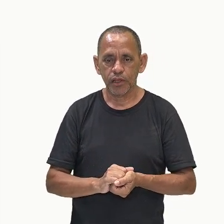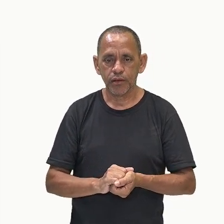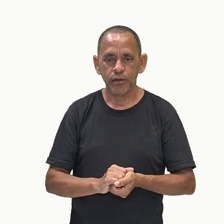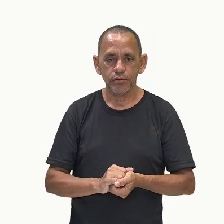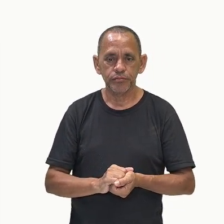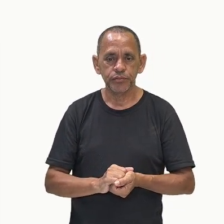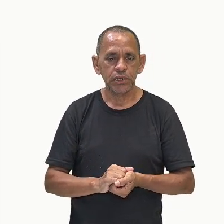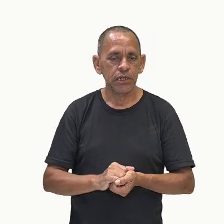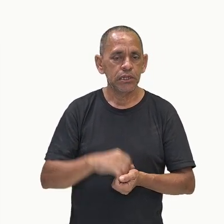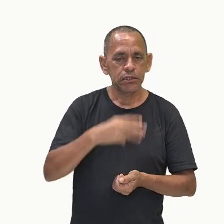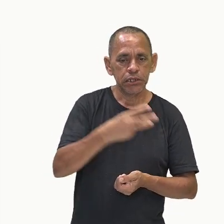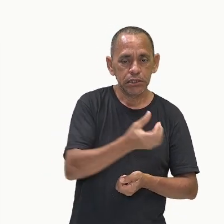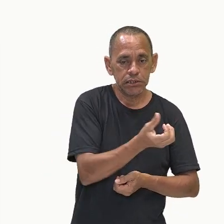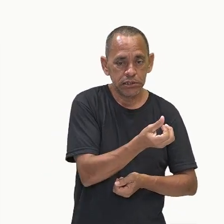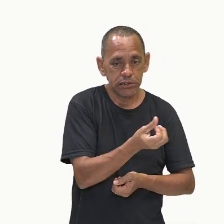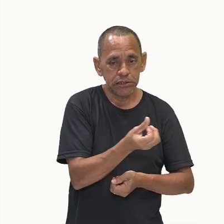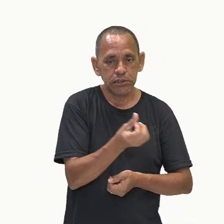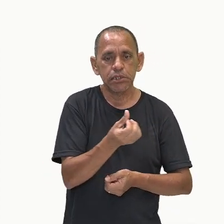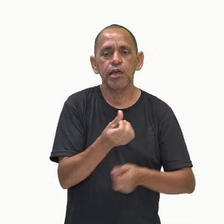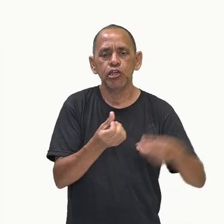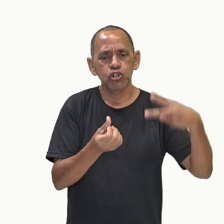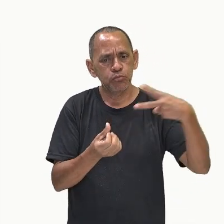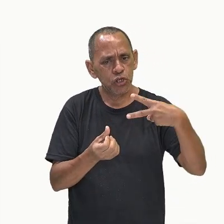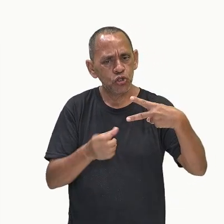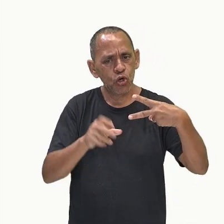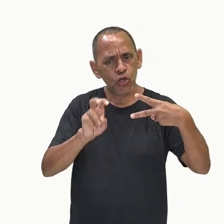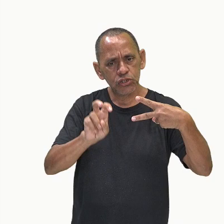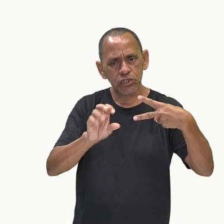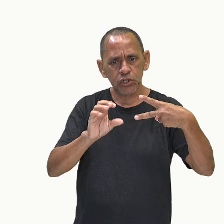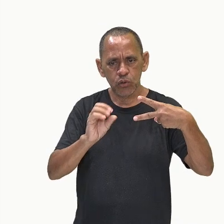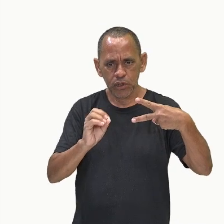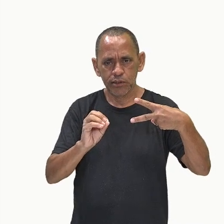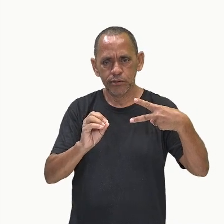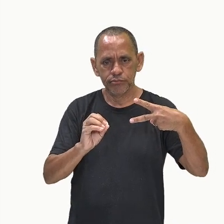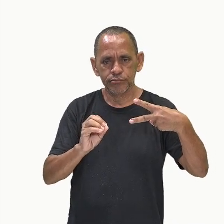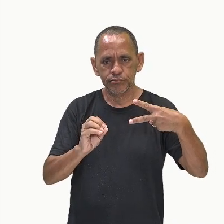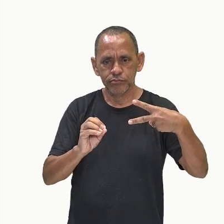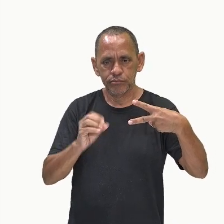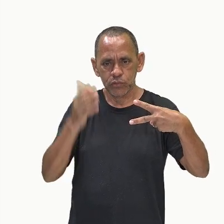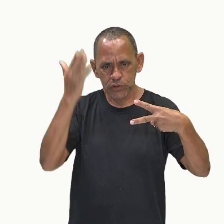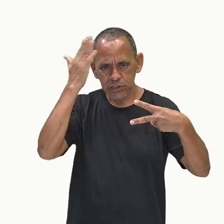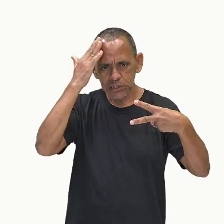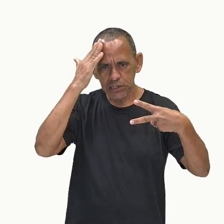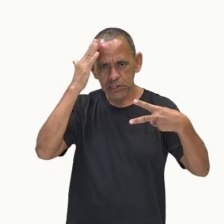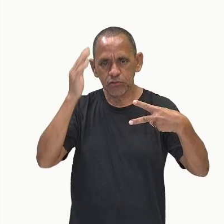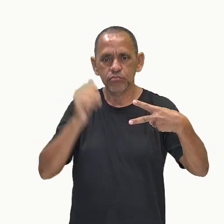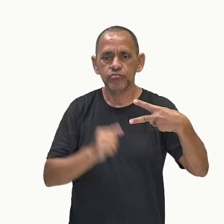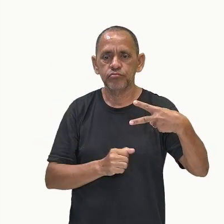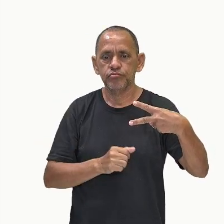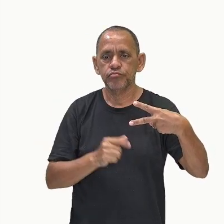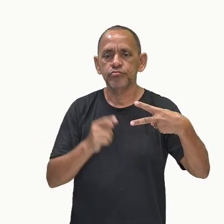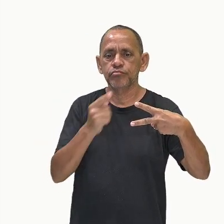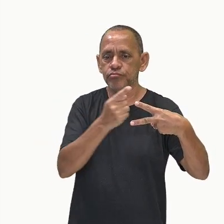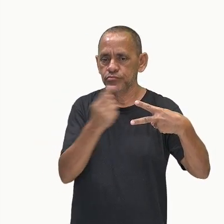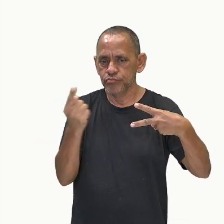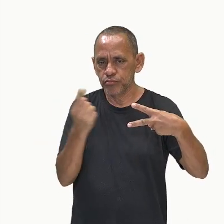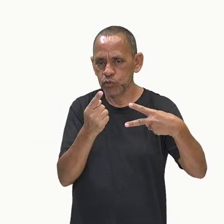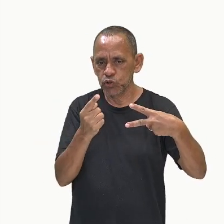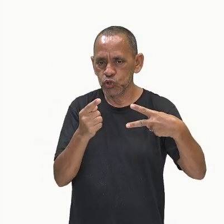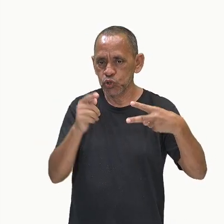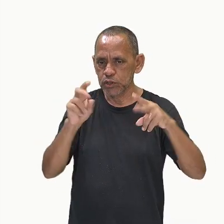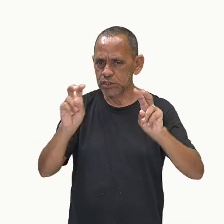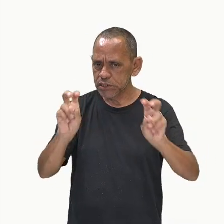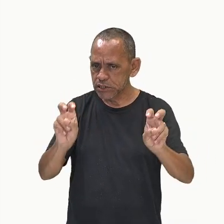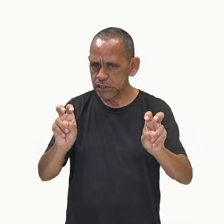que 50. Quando o maior lado, olha só, nós tínhamos um lado igual a 6 e os outros dois lados igual a 5. Então, quando